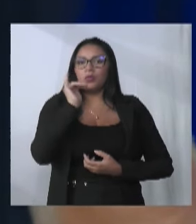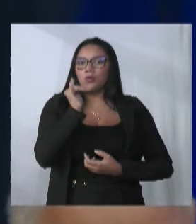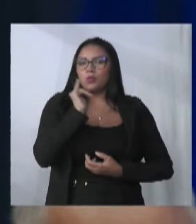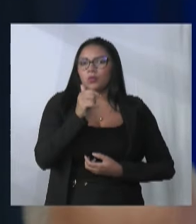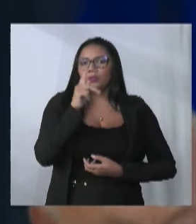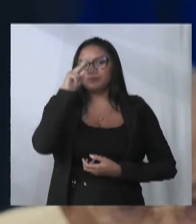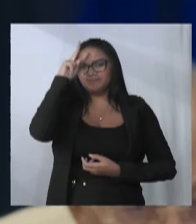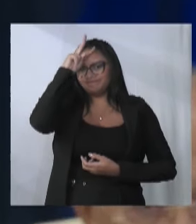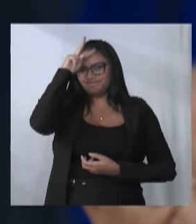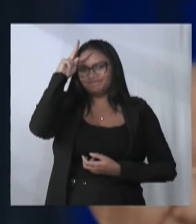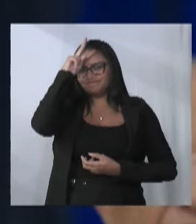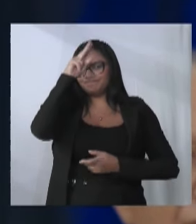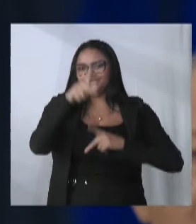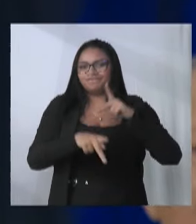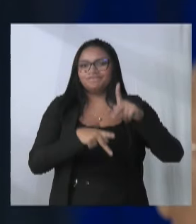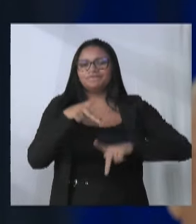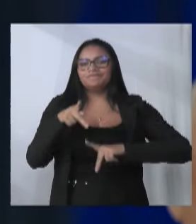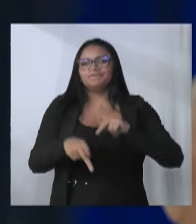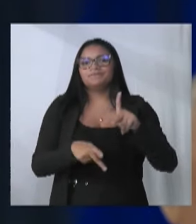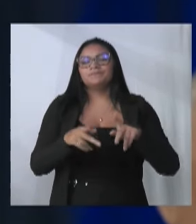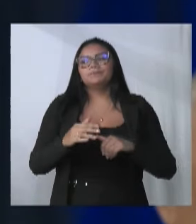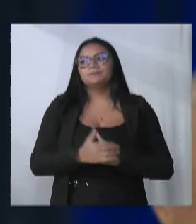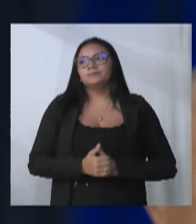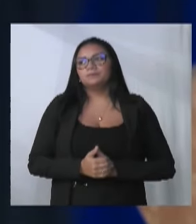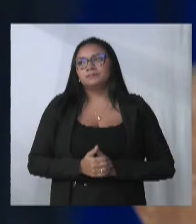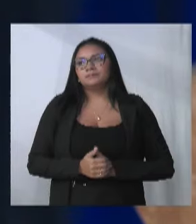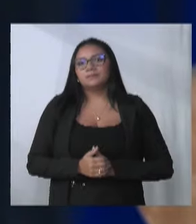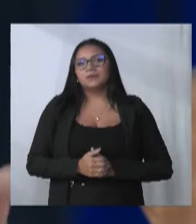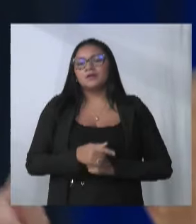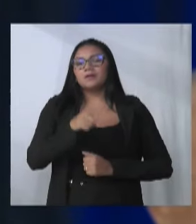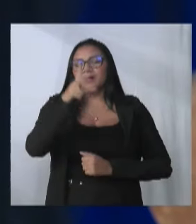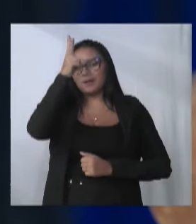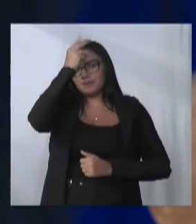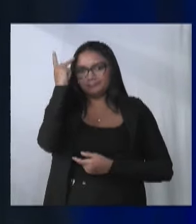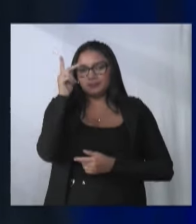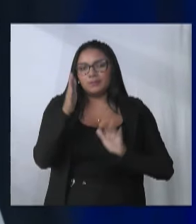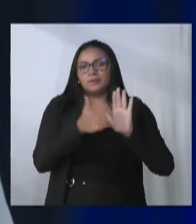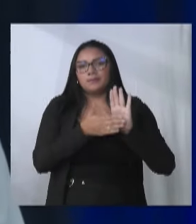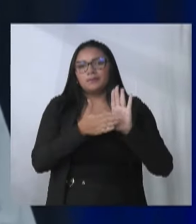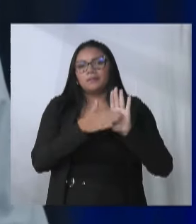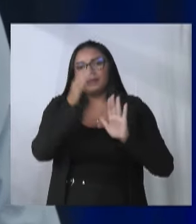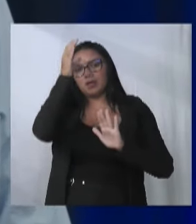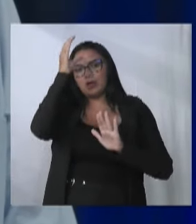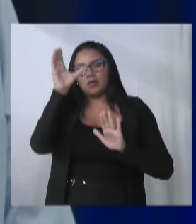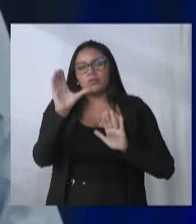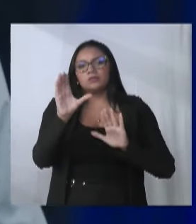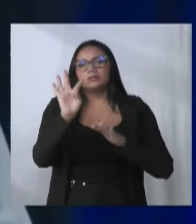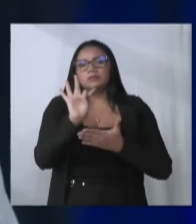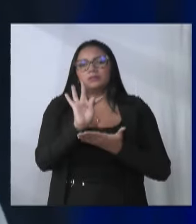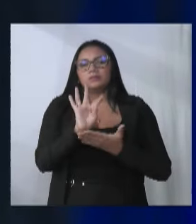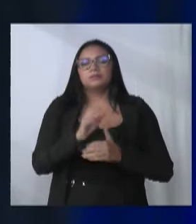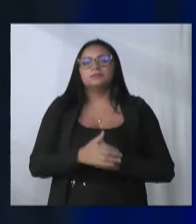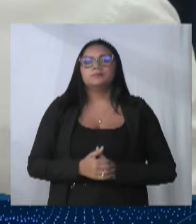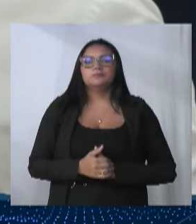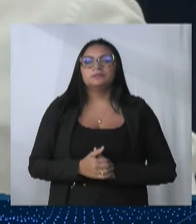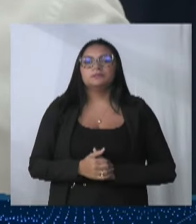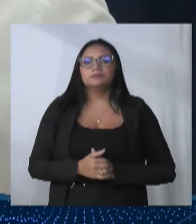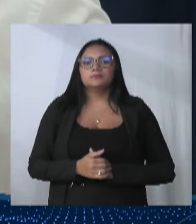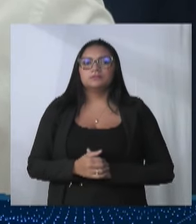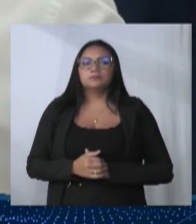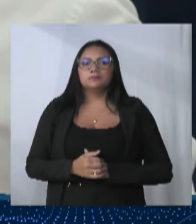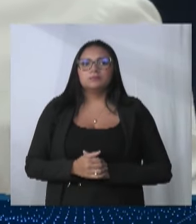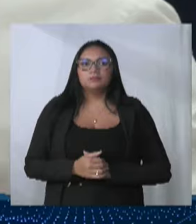Eleito prefeito, o que você faria pela cultura de Teresina Primeiro ponto, doutor Silvio, é que a cultura